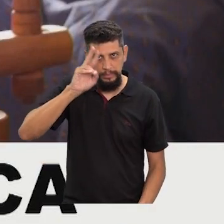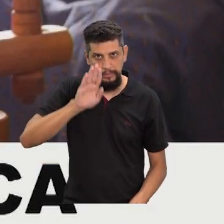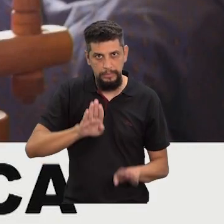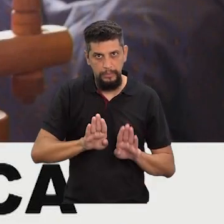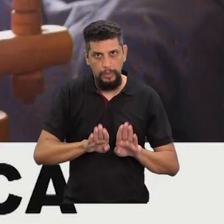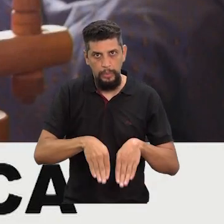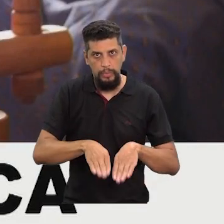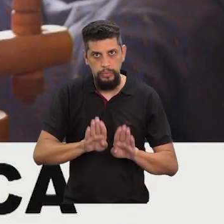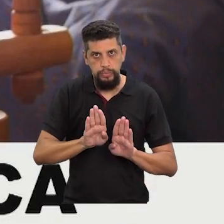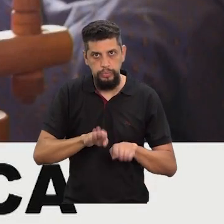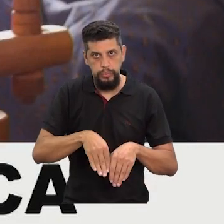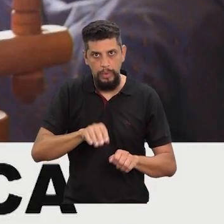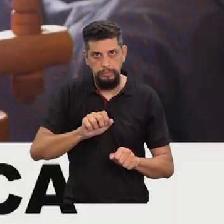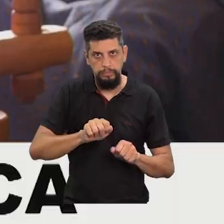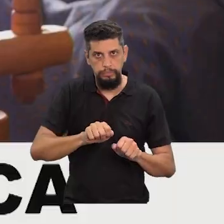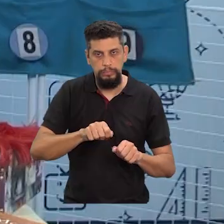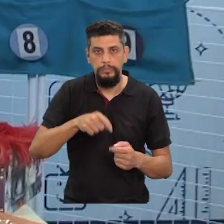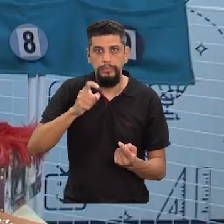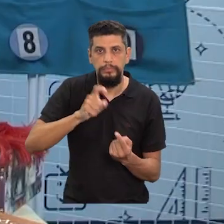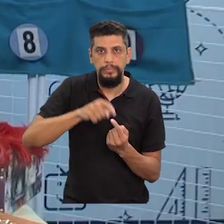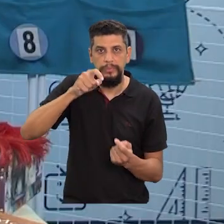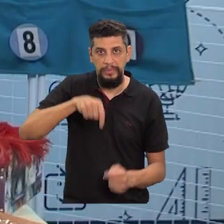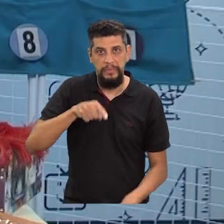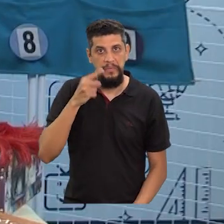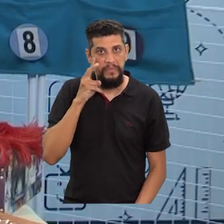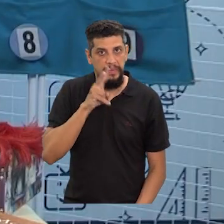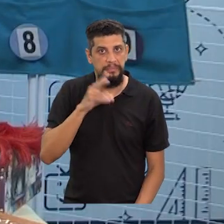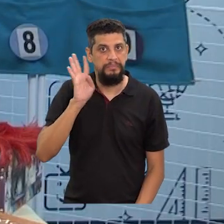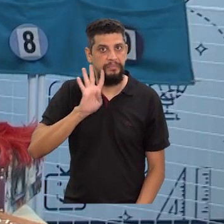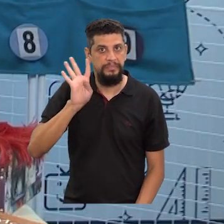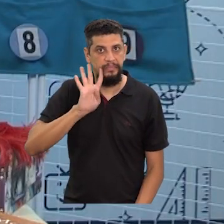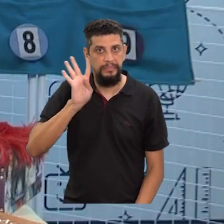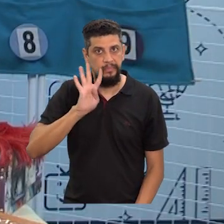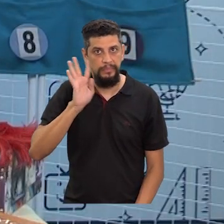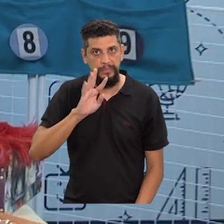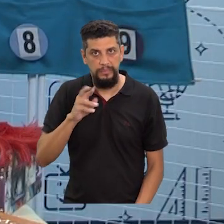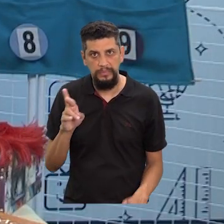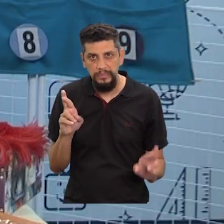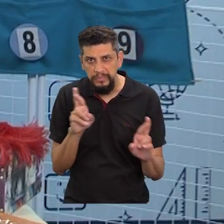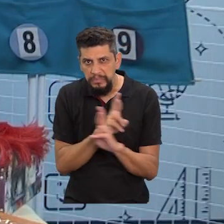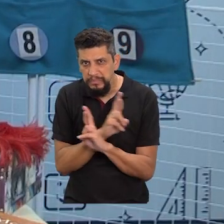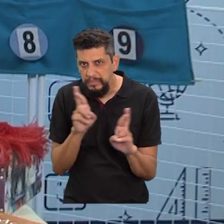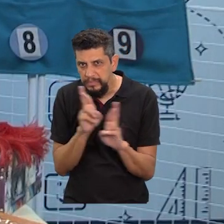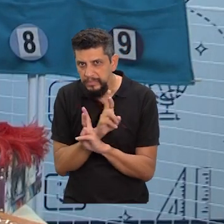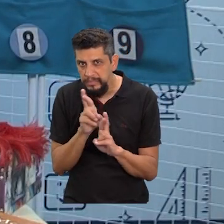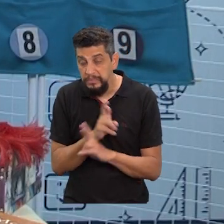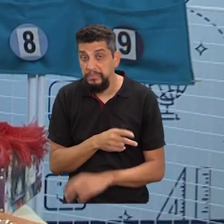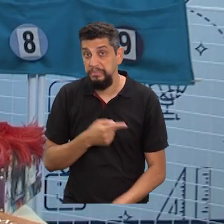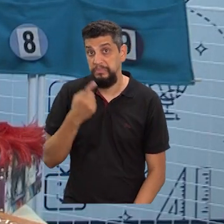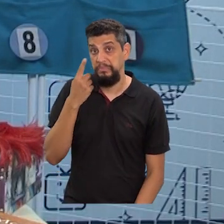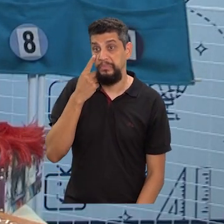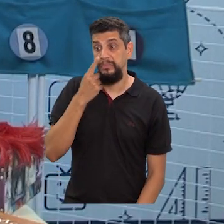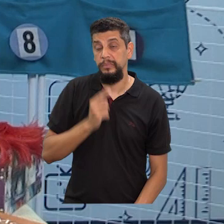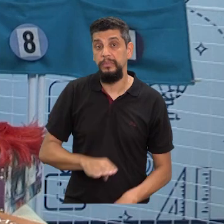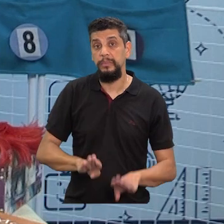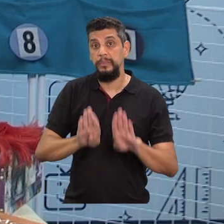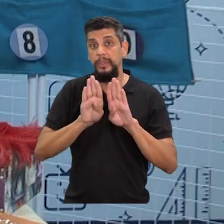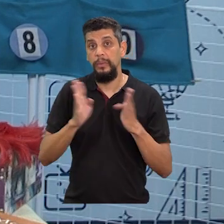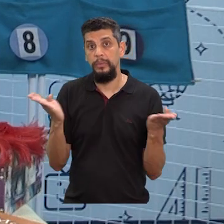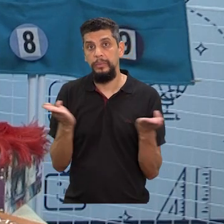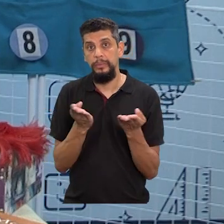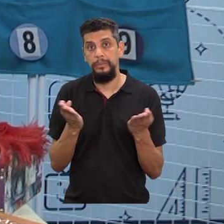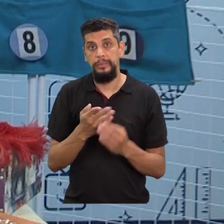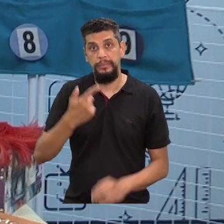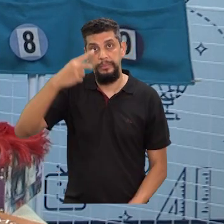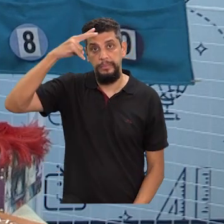Estava presente na aula com a gente. Então, isso, olha que bacana. Essas histórias, será que elas estão entrelaçadas? Mas,